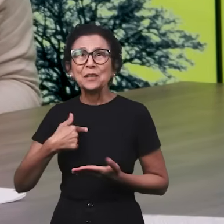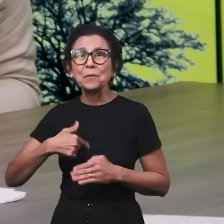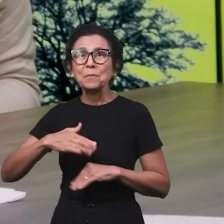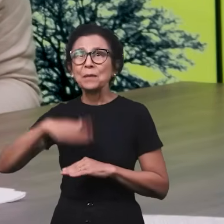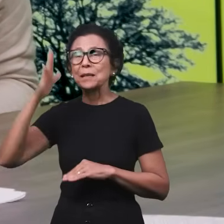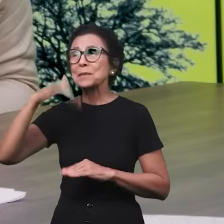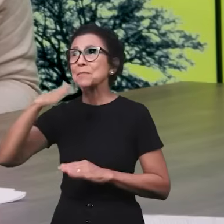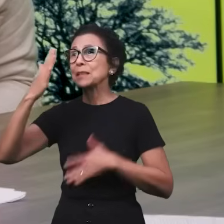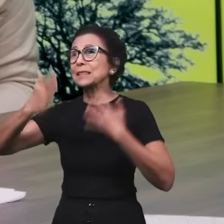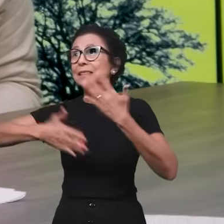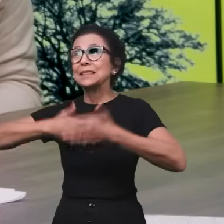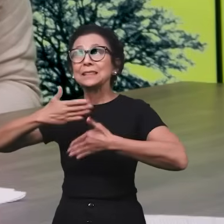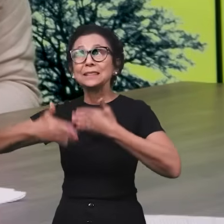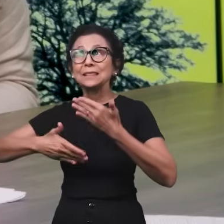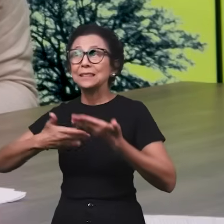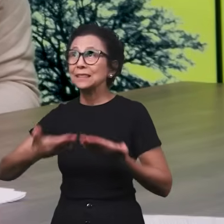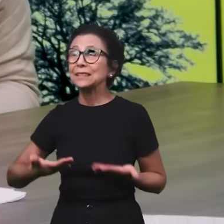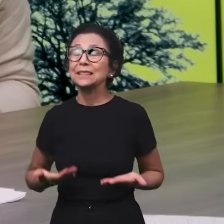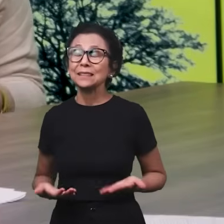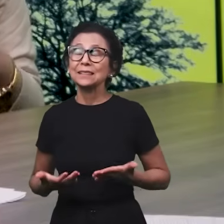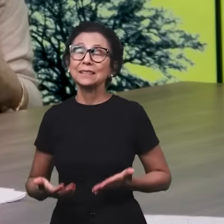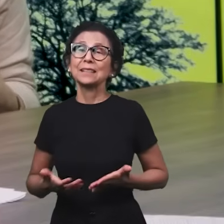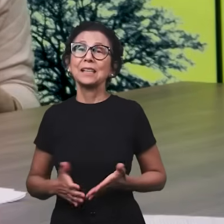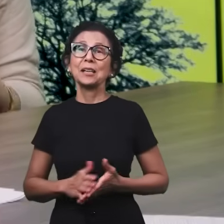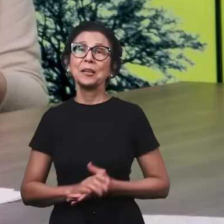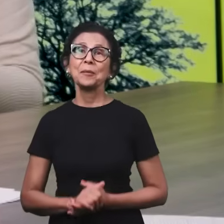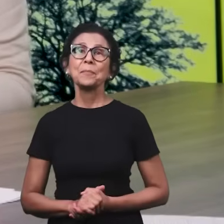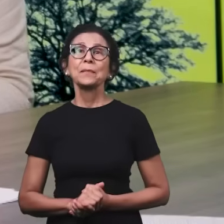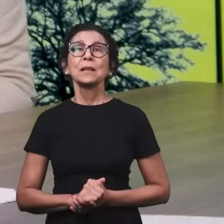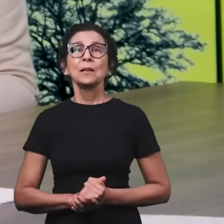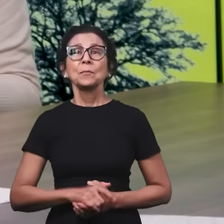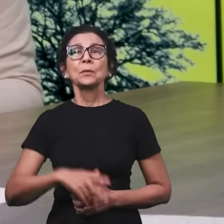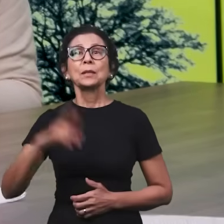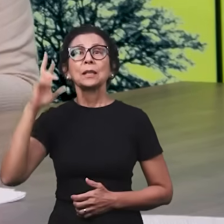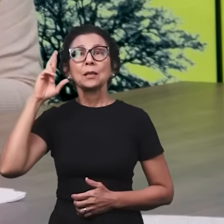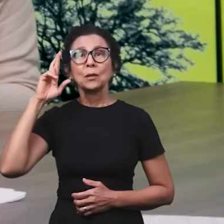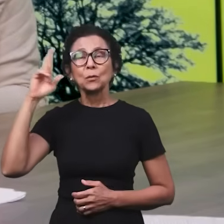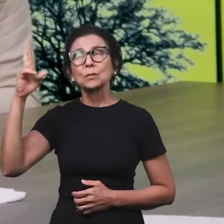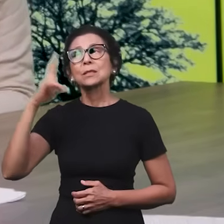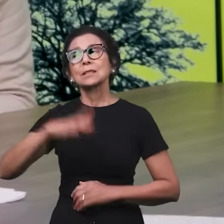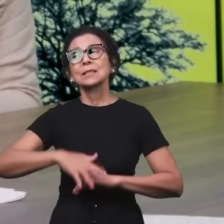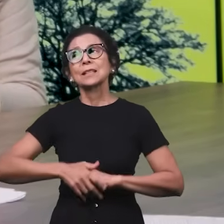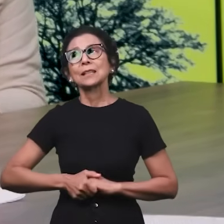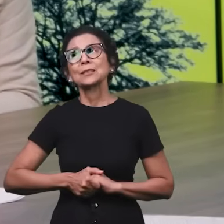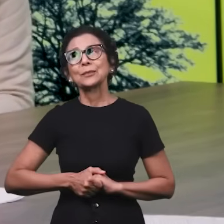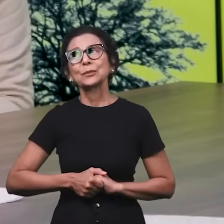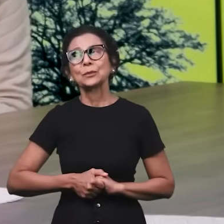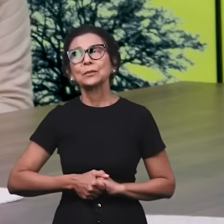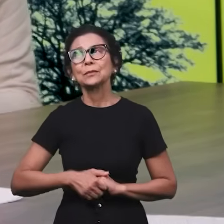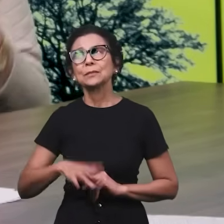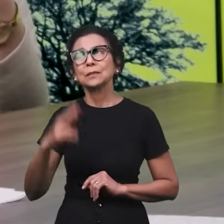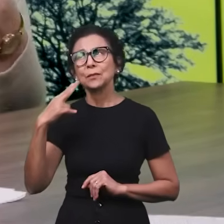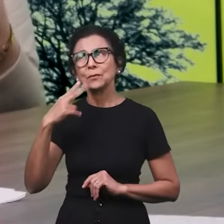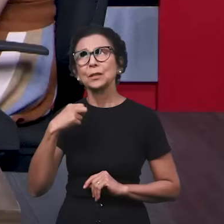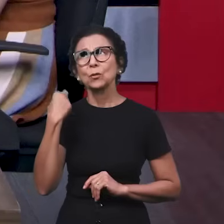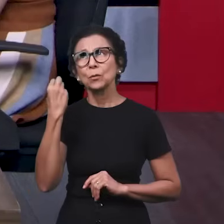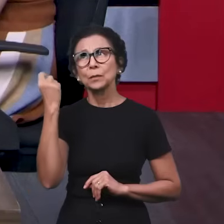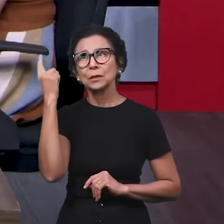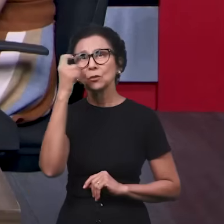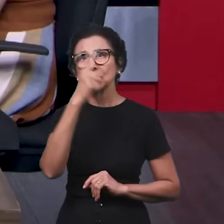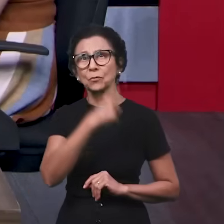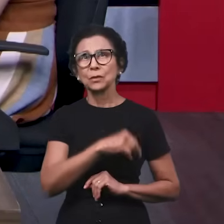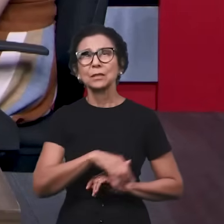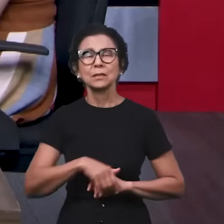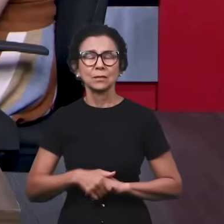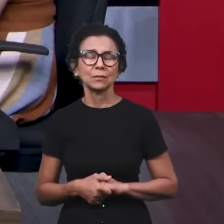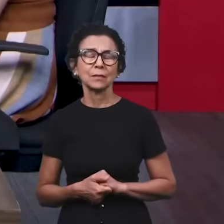meu pensamento, aquela luta de levar a criança para as atividades da igreja. E outras experiências